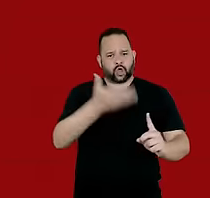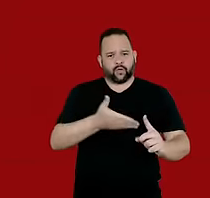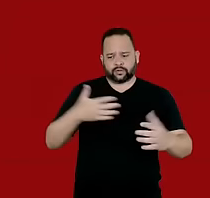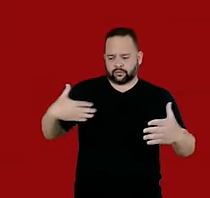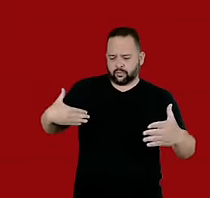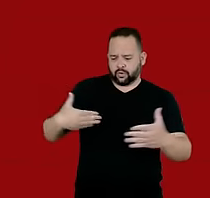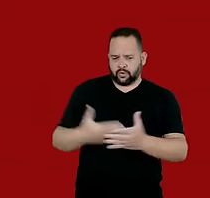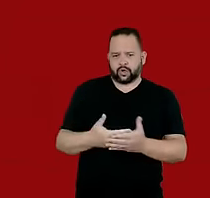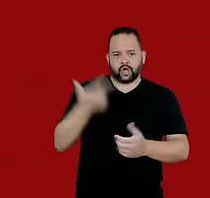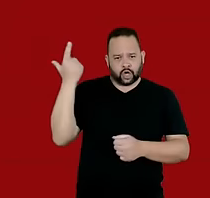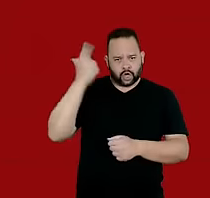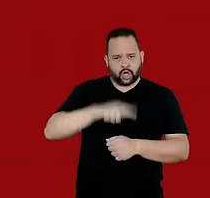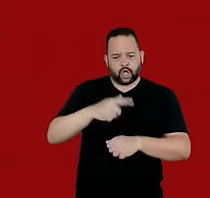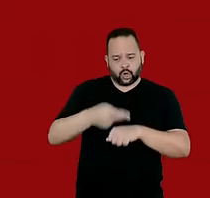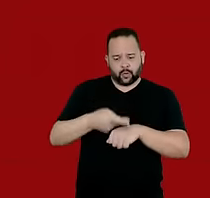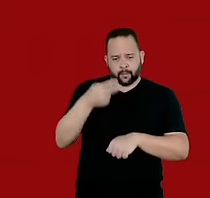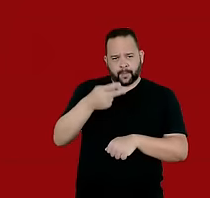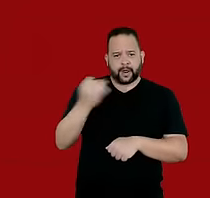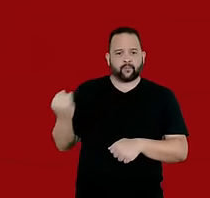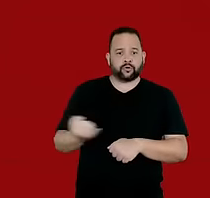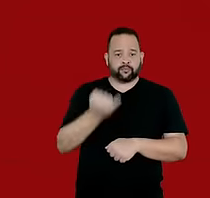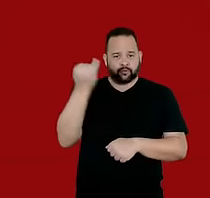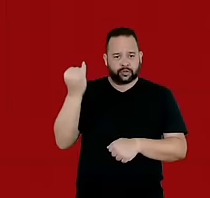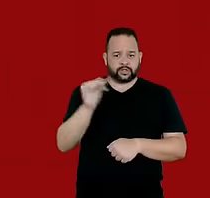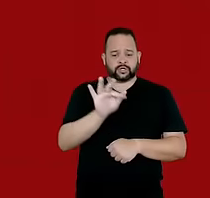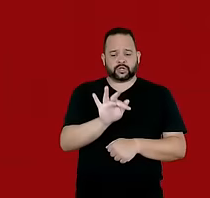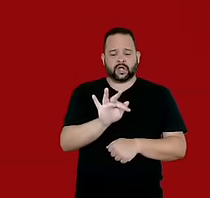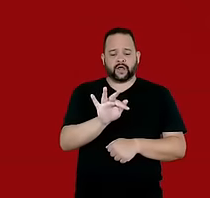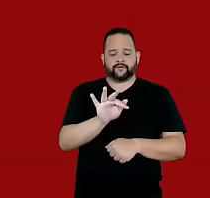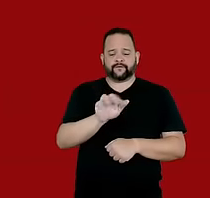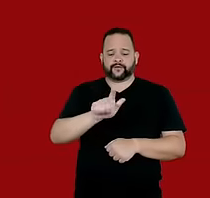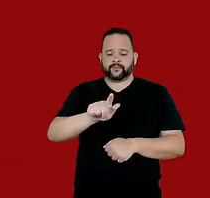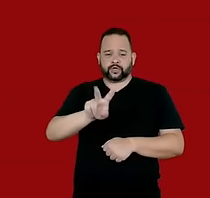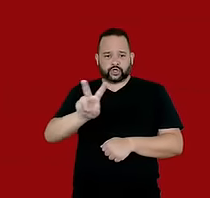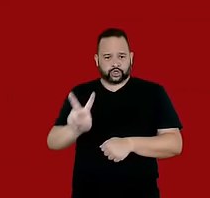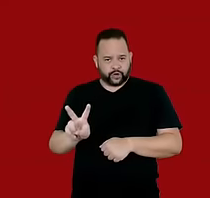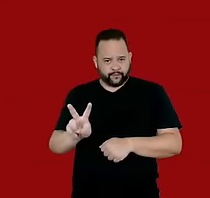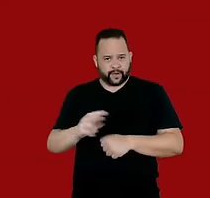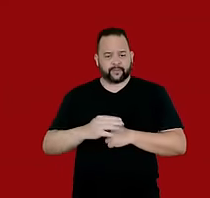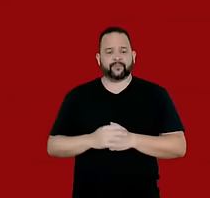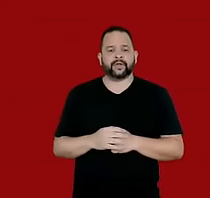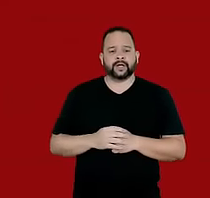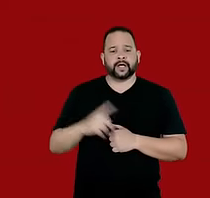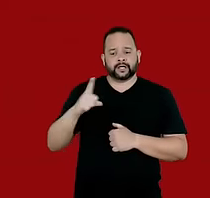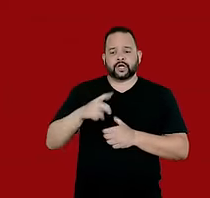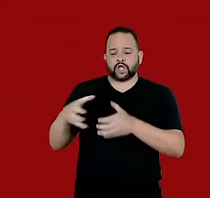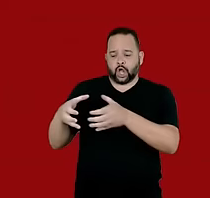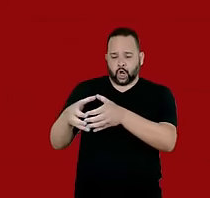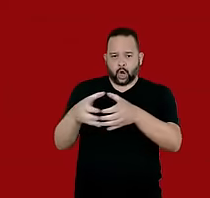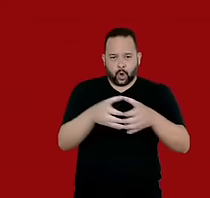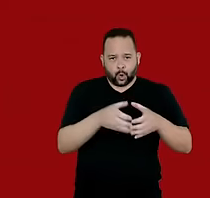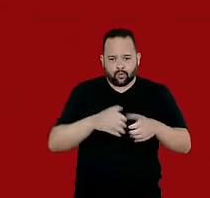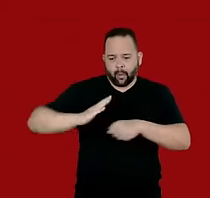FGV e temos volumes muito grandes de recursos nessa área então a gente tem equipes que fazem esse trabalho já há muito tempo então a gente é bastante